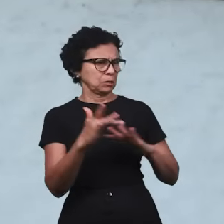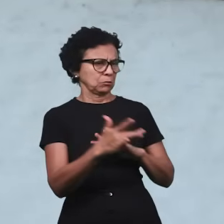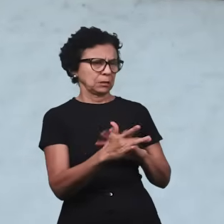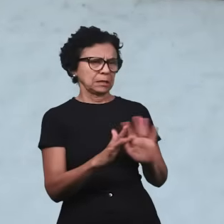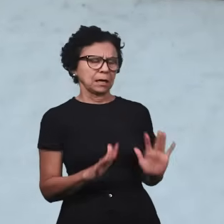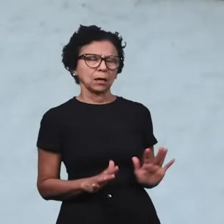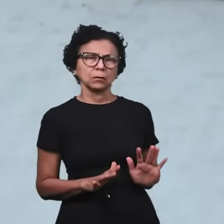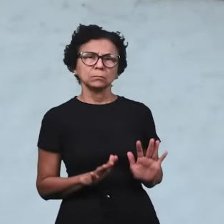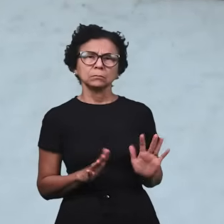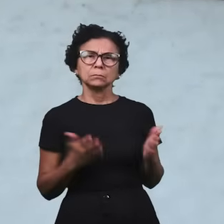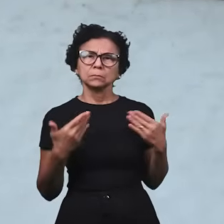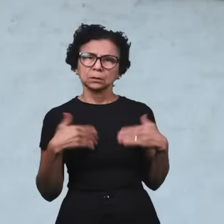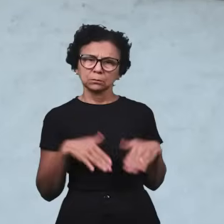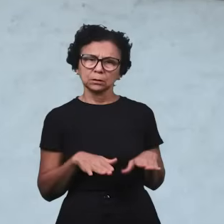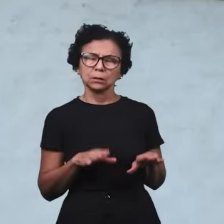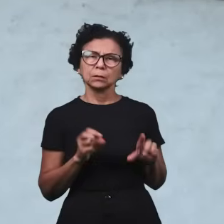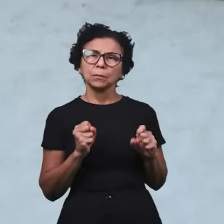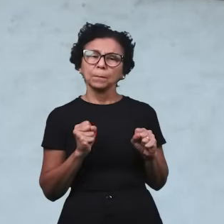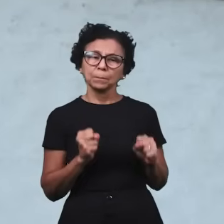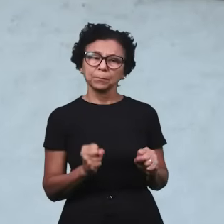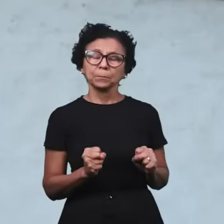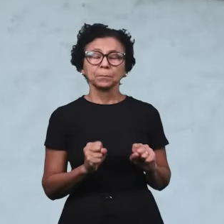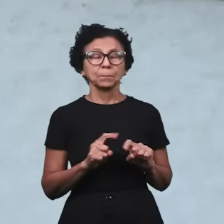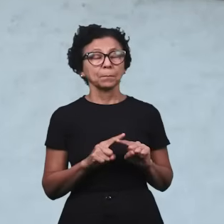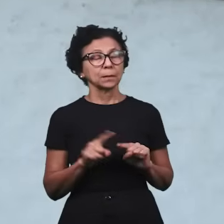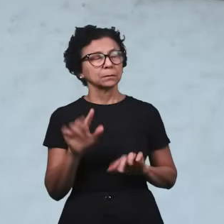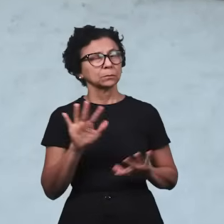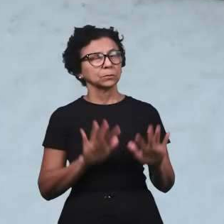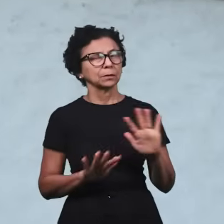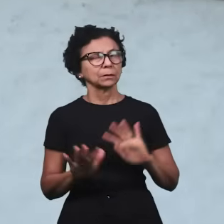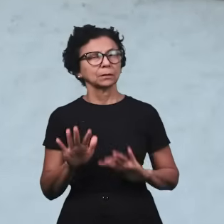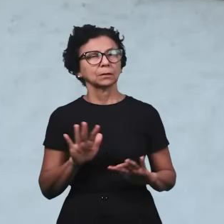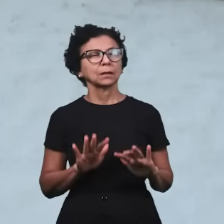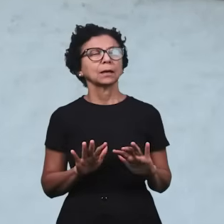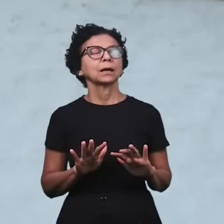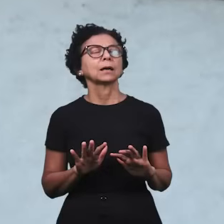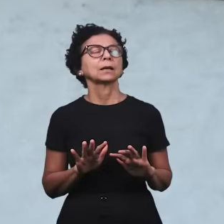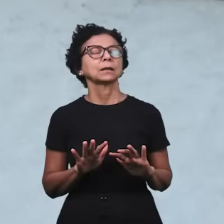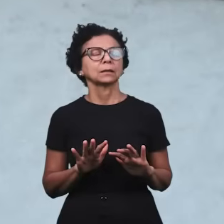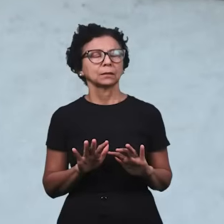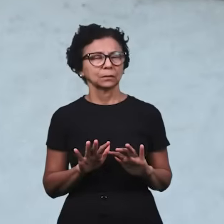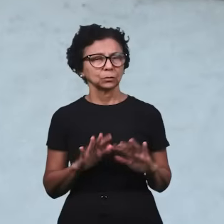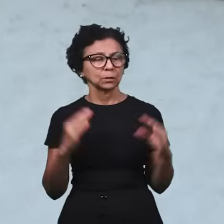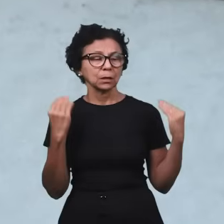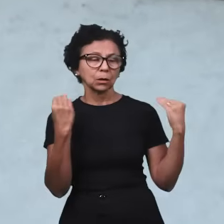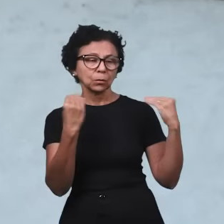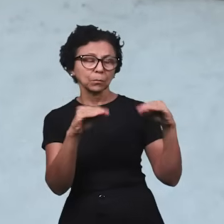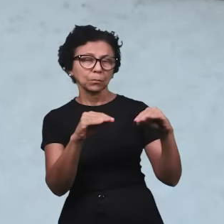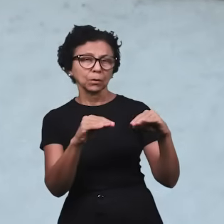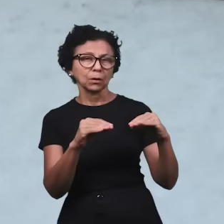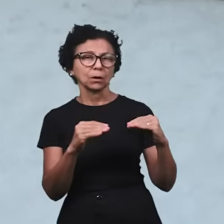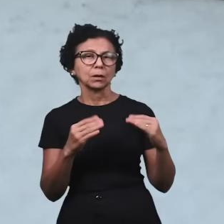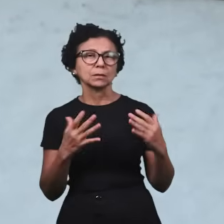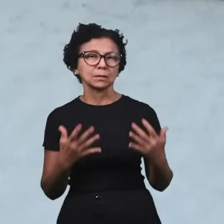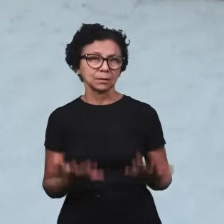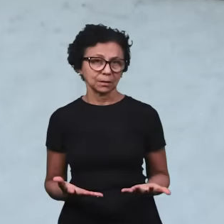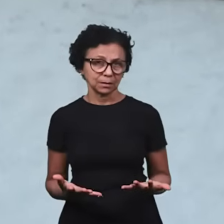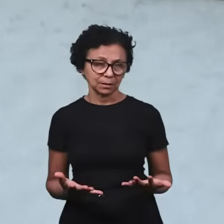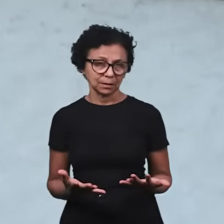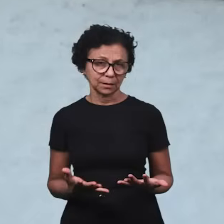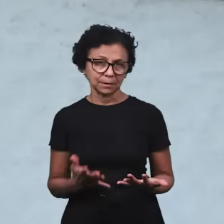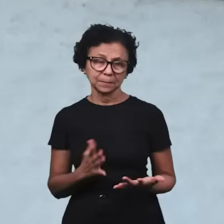hoje isso é natural na vida de todos nós, mas temos que ter a cautela, sermos cautelosos naquilo que